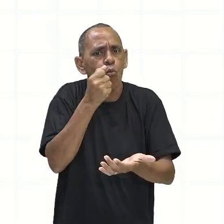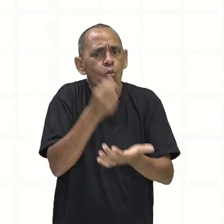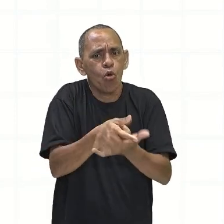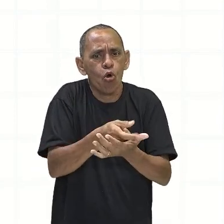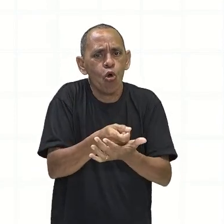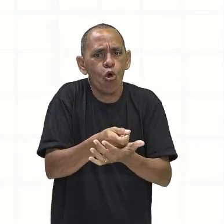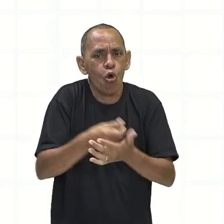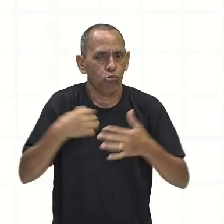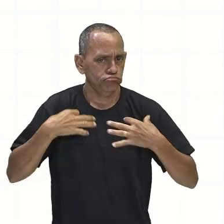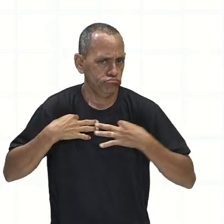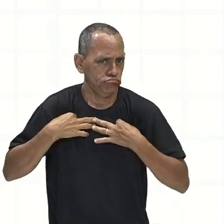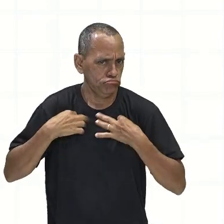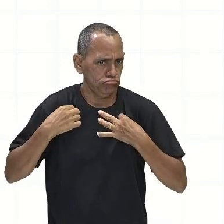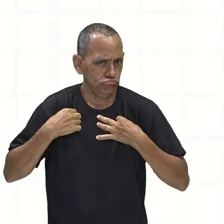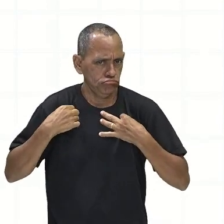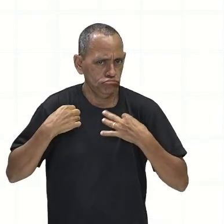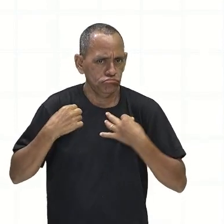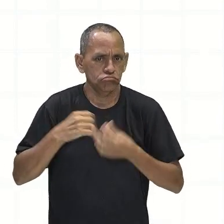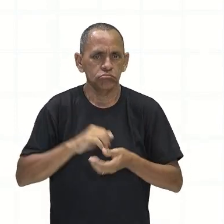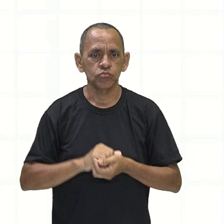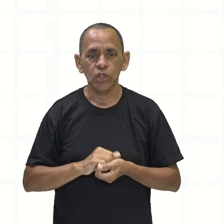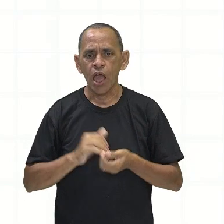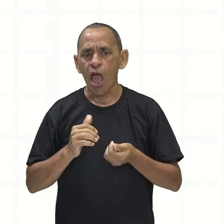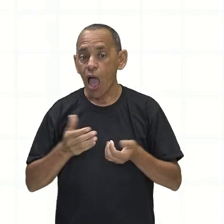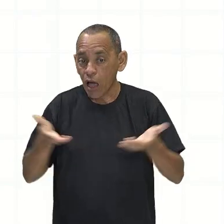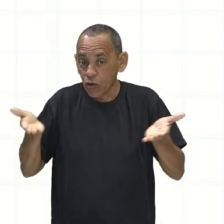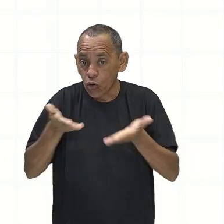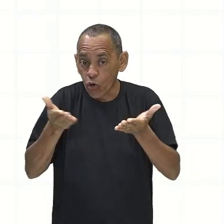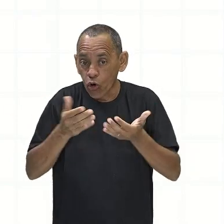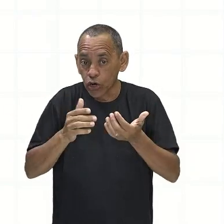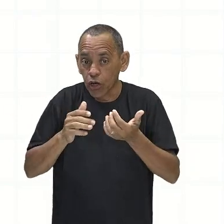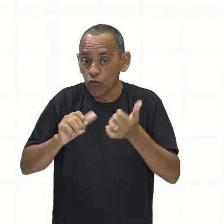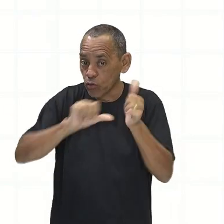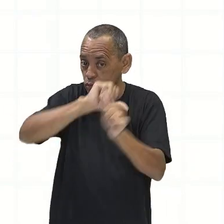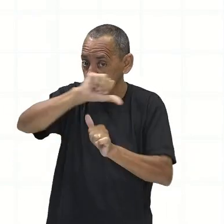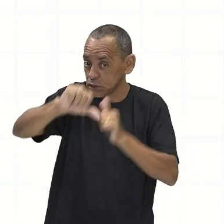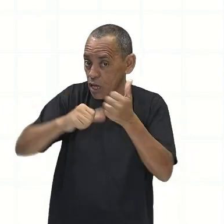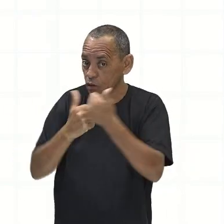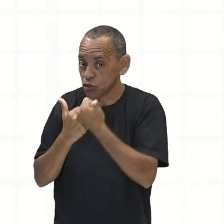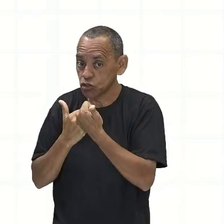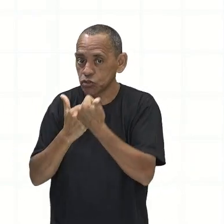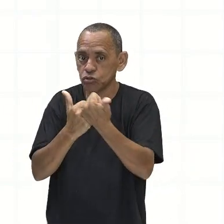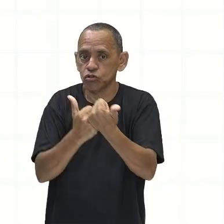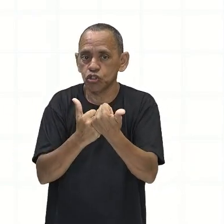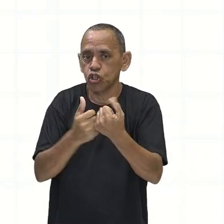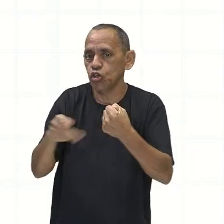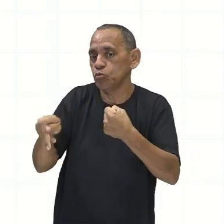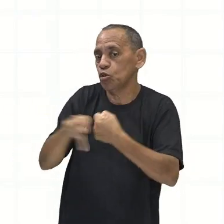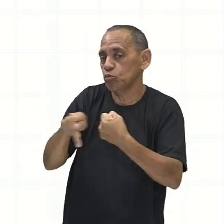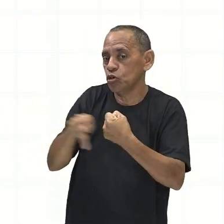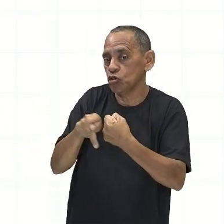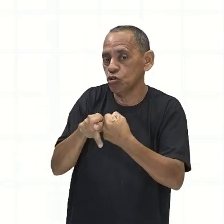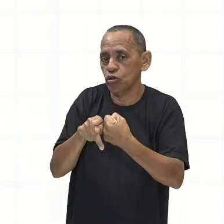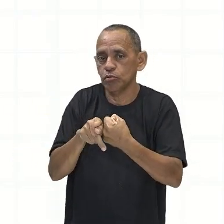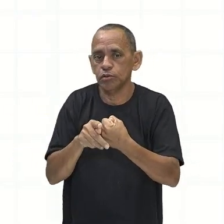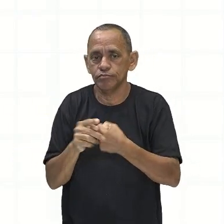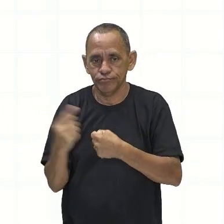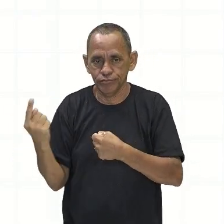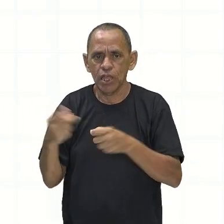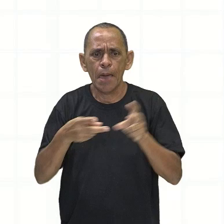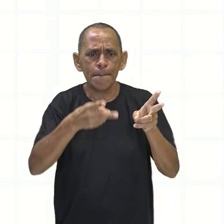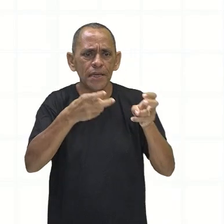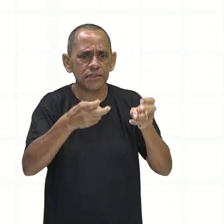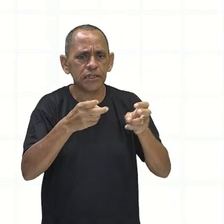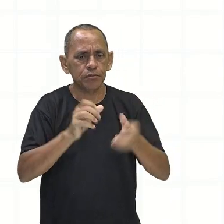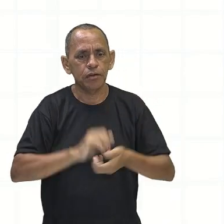bem. Agora eu vou substituir pelo pronome. Observe aqui, ó. Observe. Vou substituir o